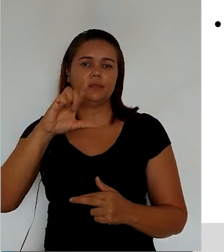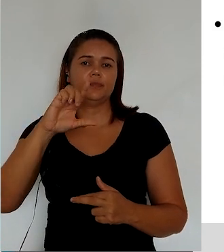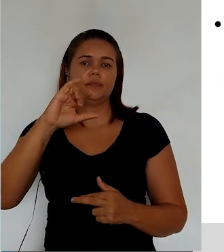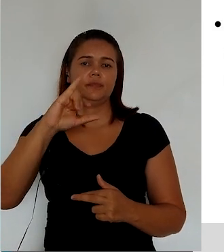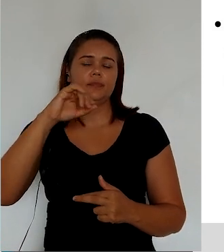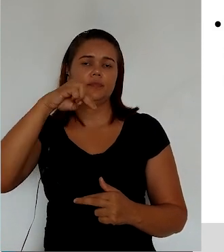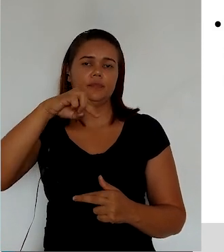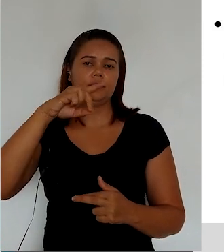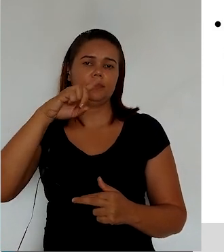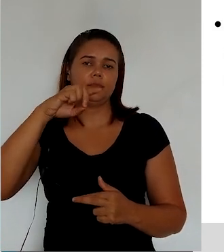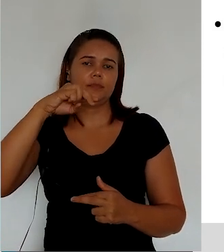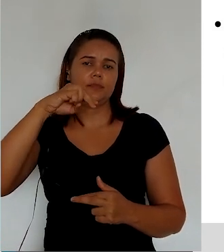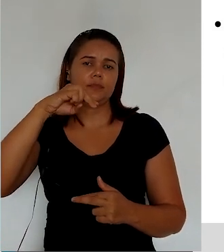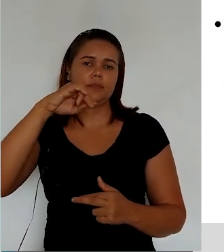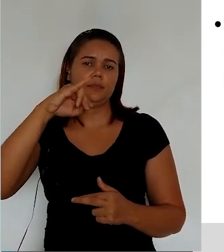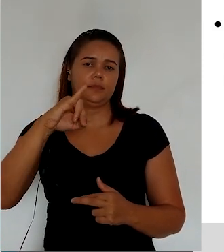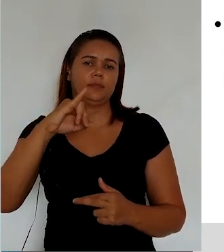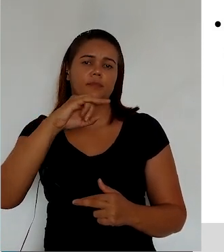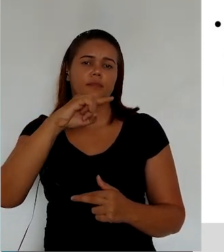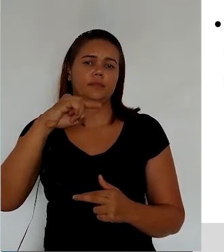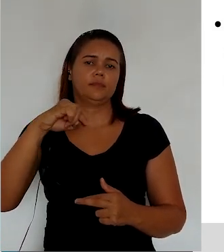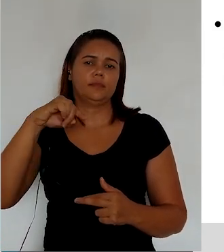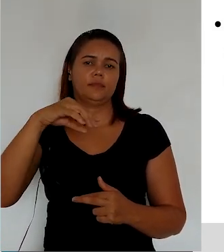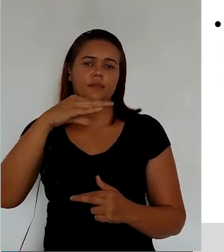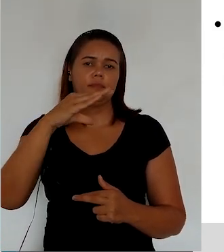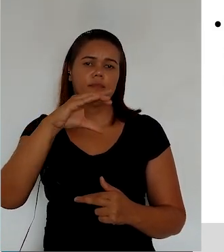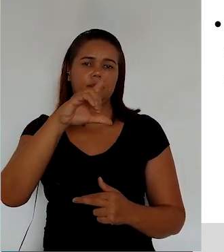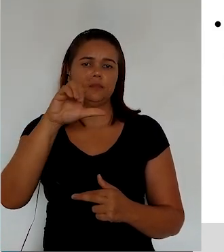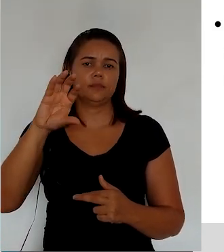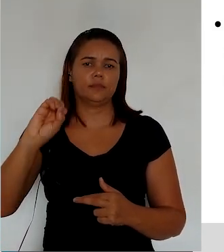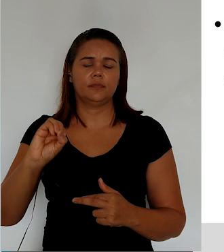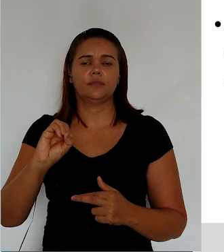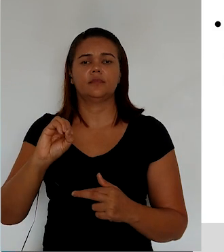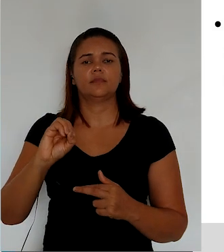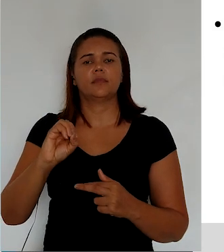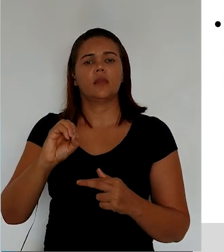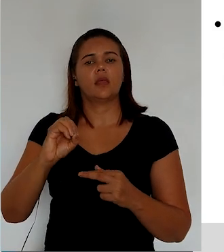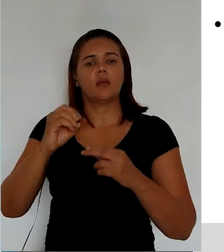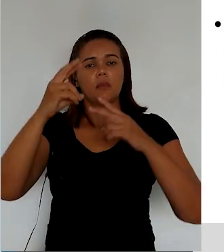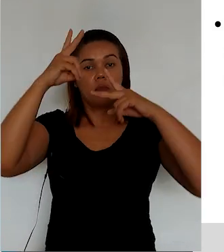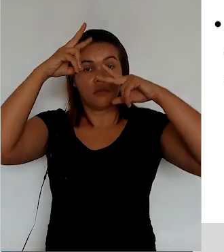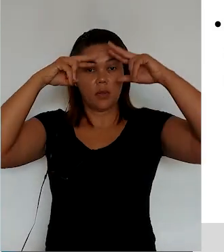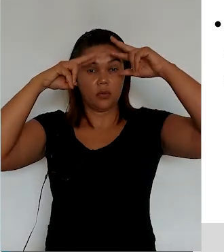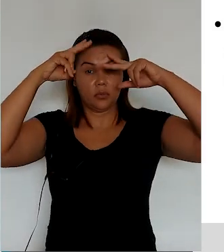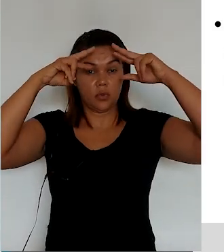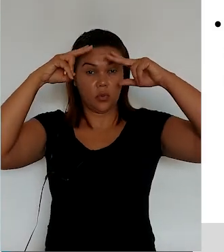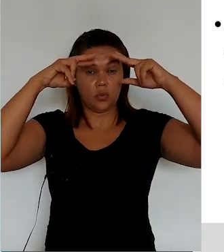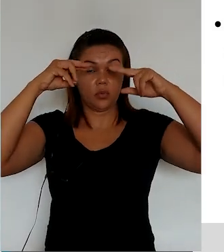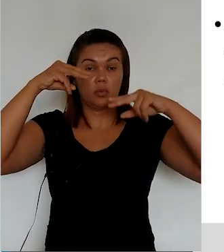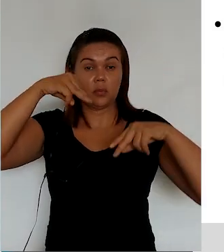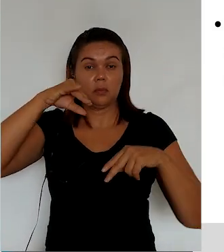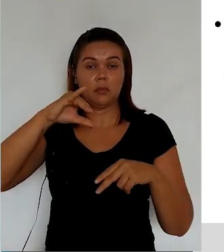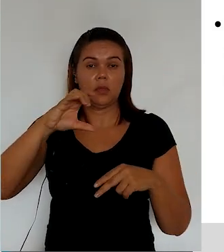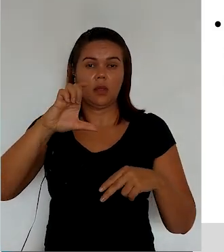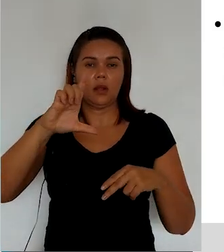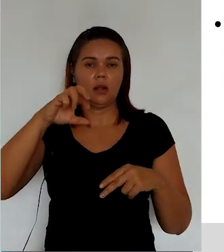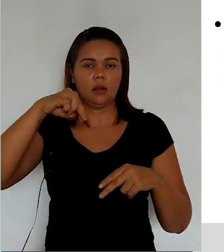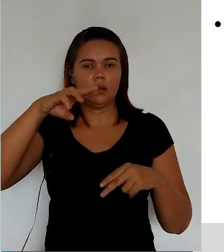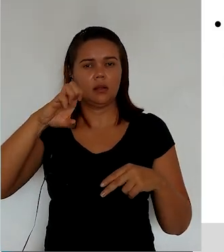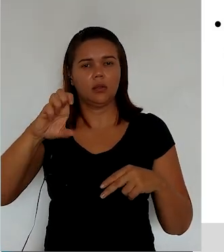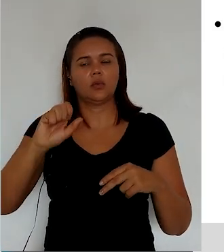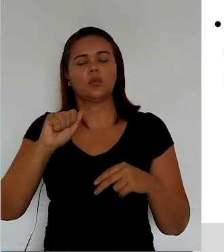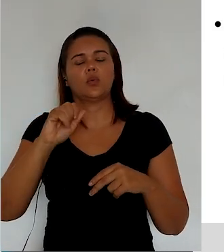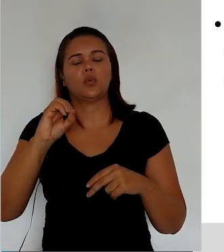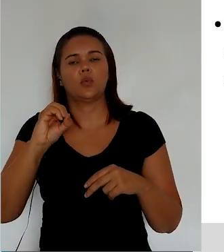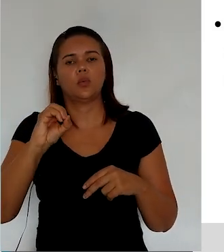mielinização e promoção do suporte para neurônios mielínicos e